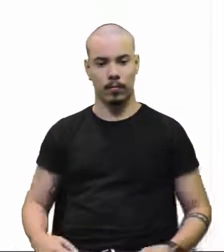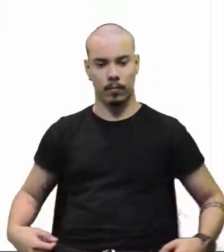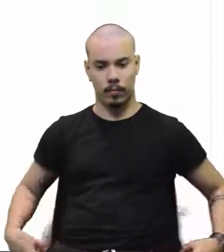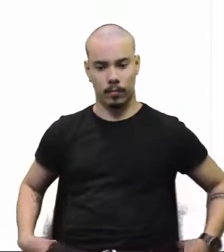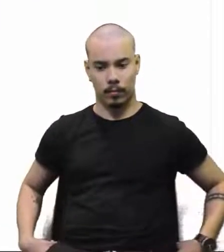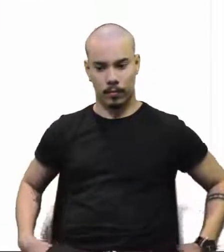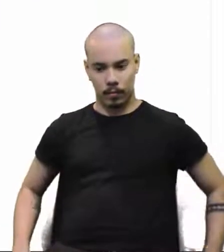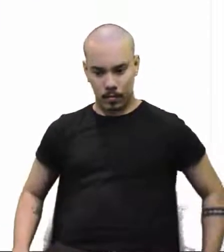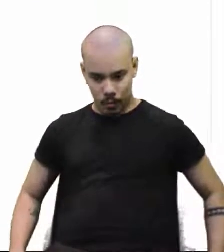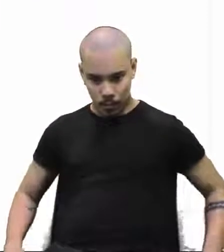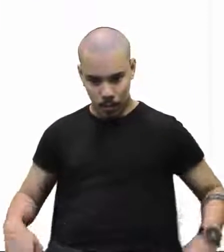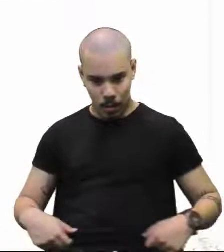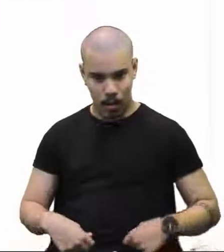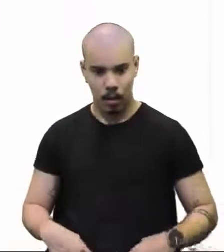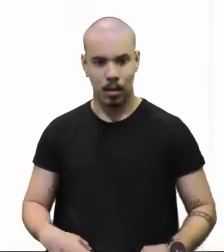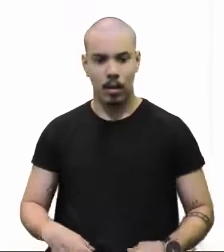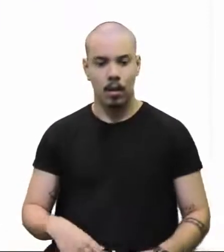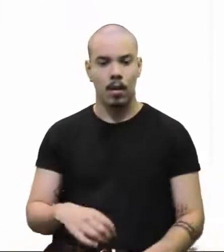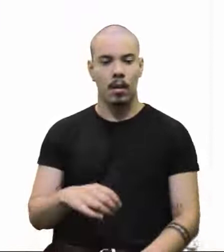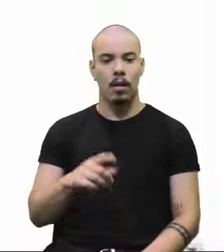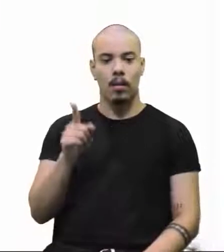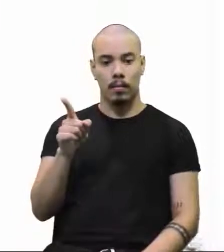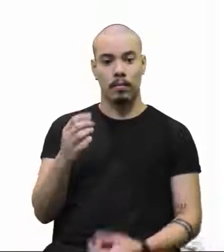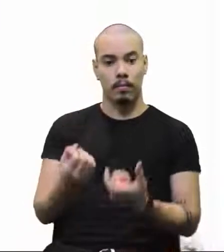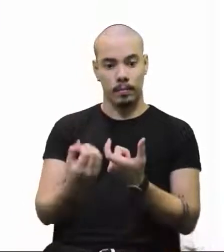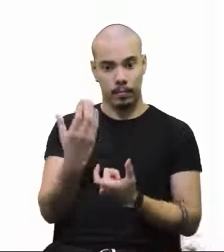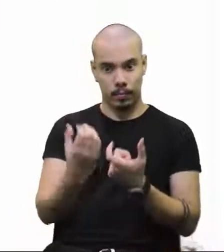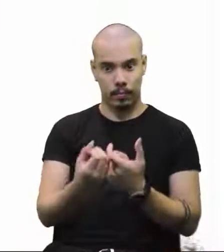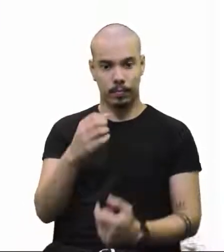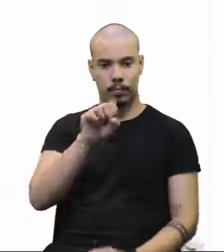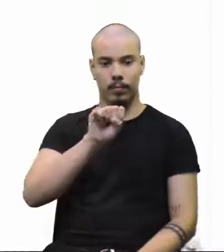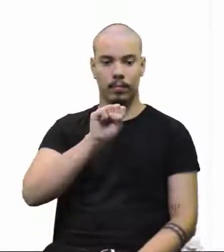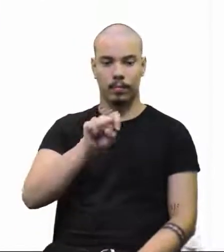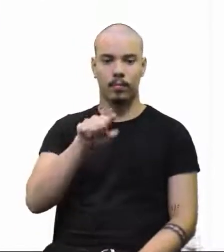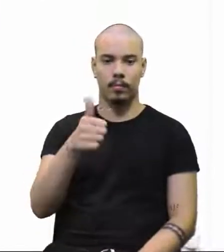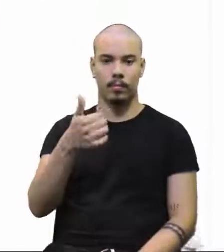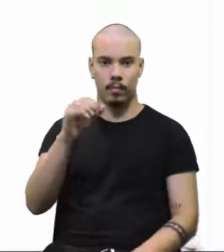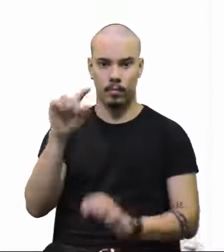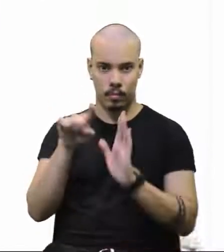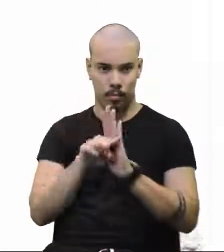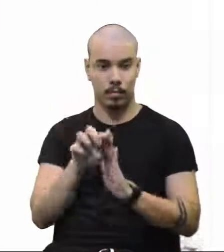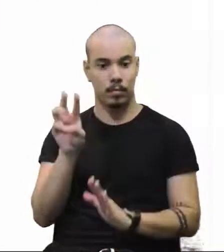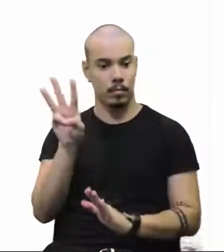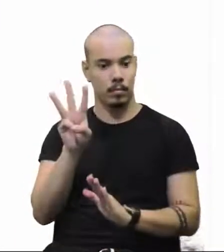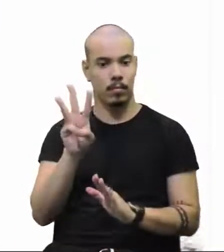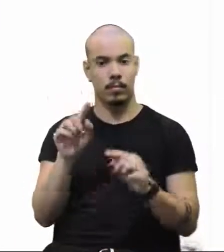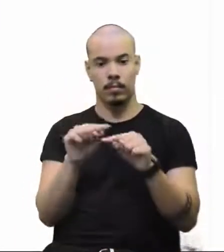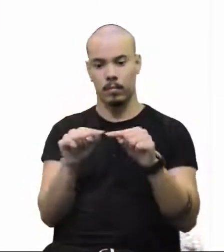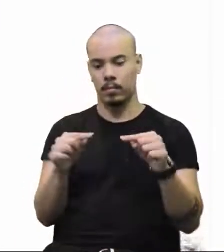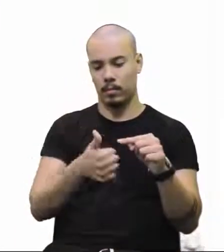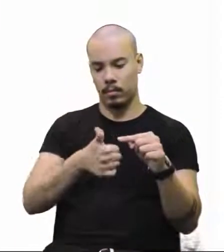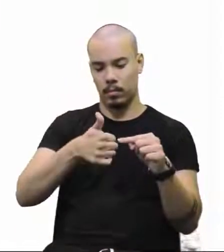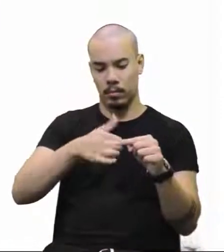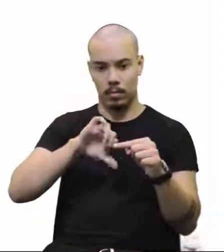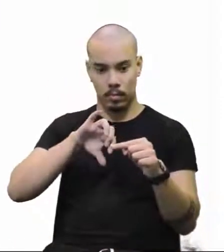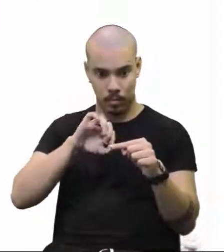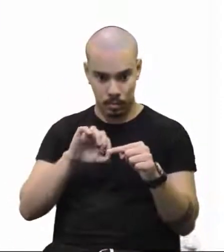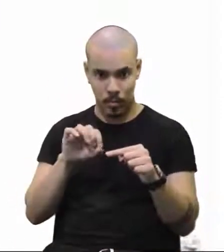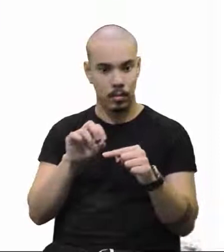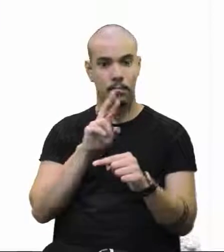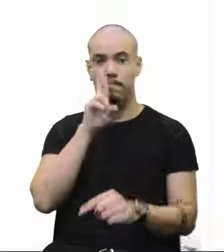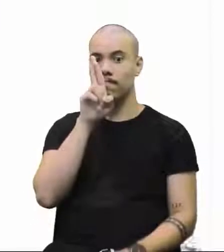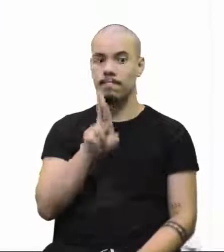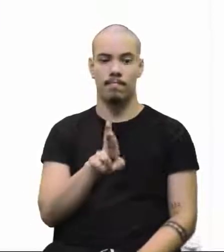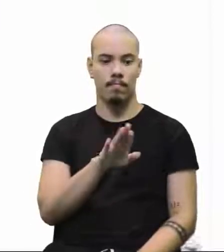Multiplica 95 por 2, 190, passa dividindo, porque está multiplicando o B, e eu acho aí, através da divisão, acho o resultado.